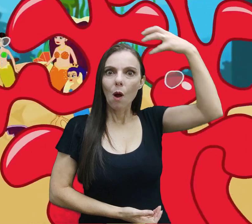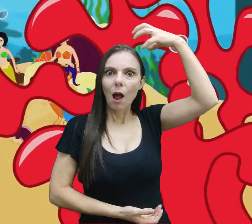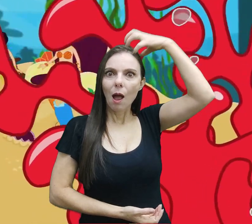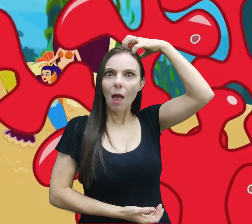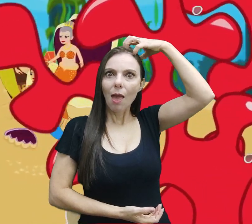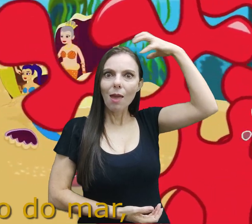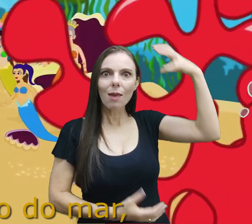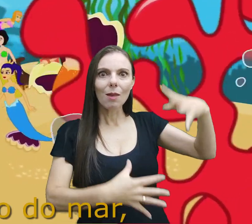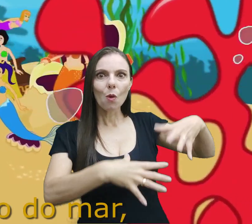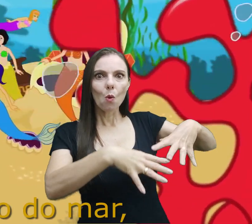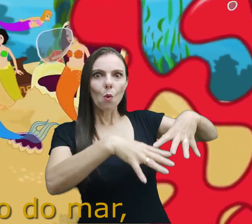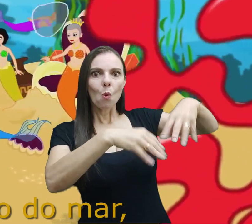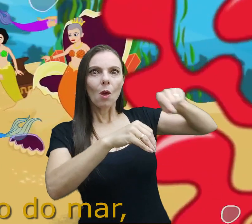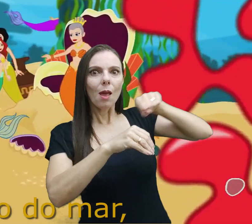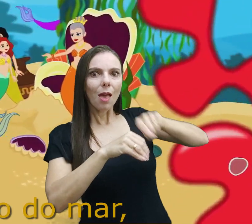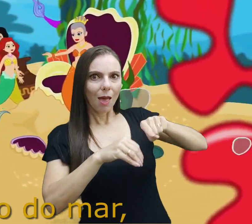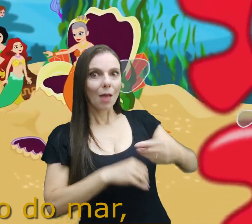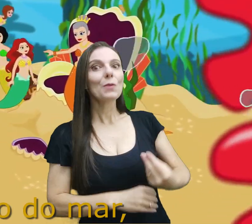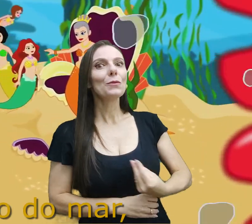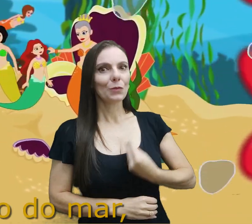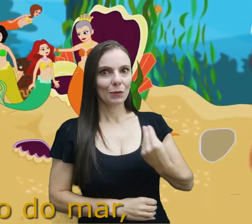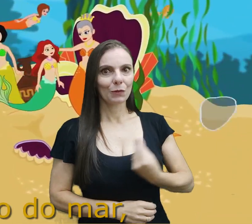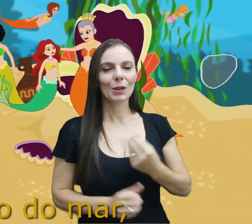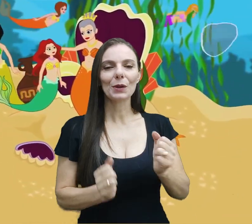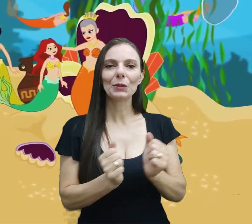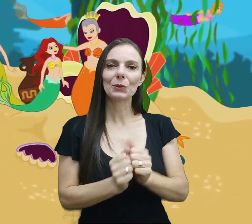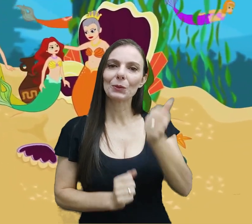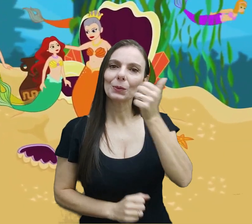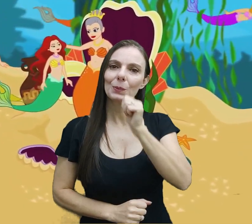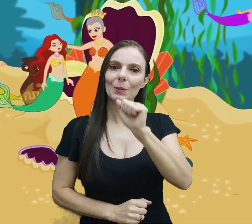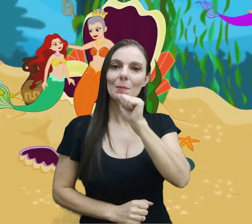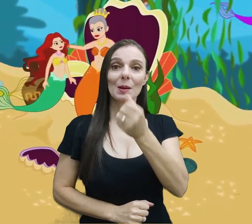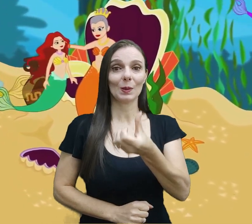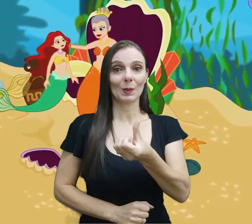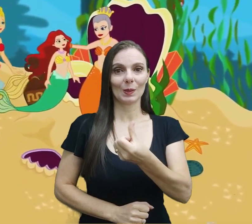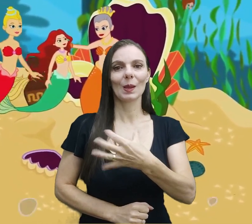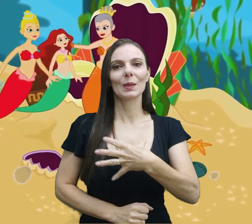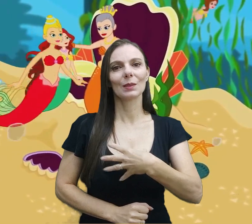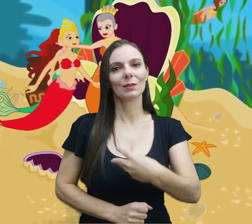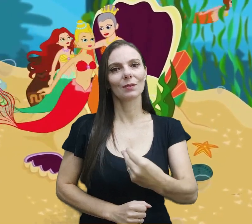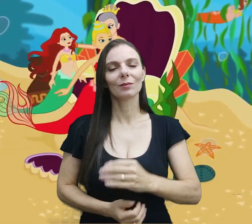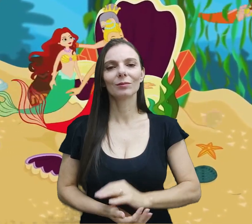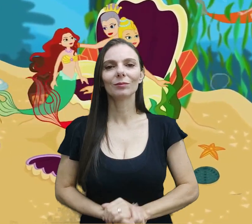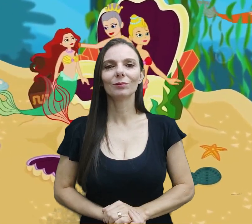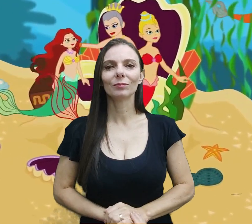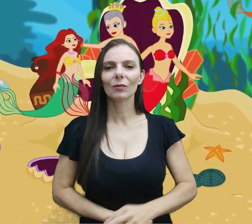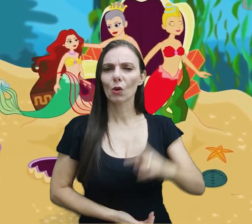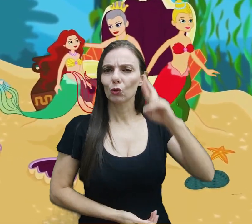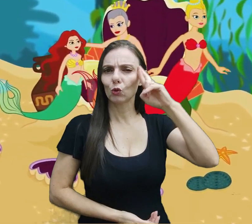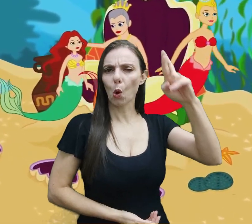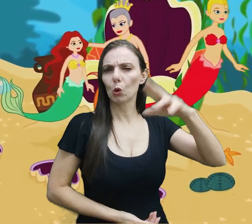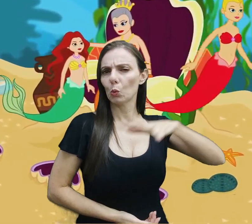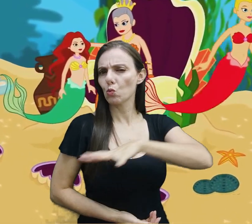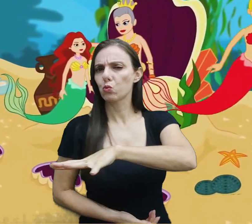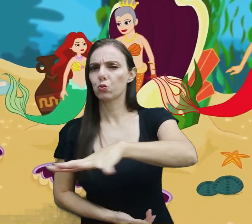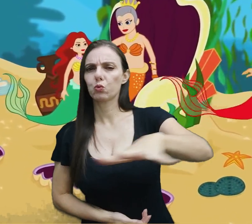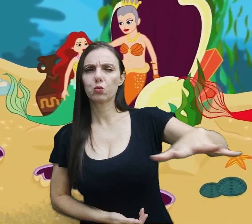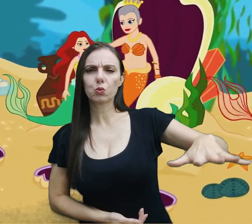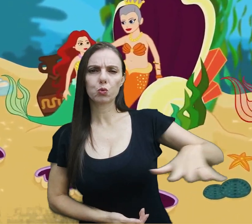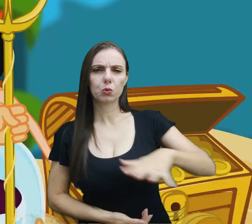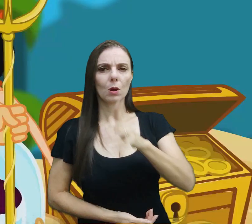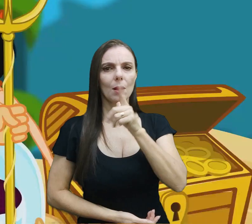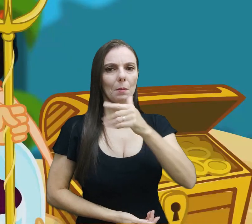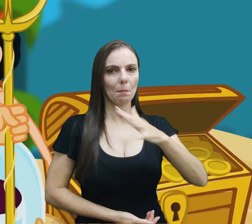rei dos mares vivia no castelo do fundo do mar, com sua mãe e 6 filhas, e dominava